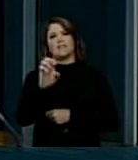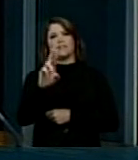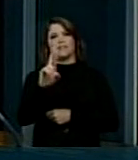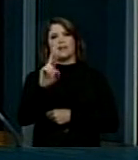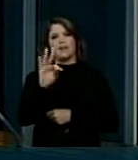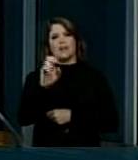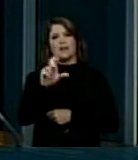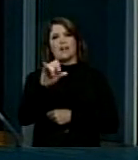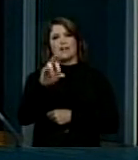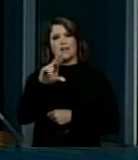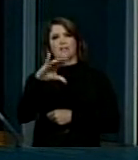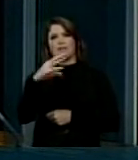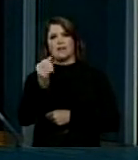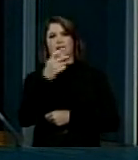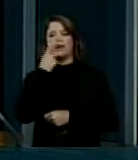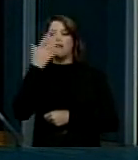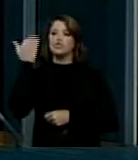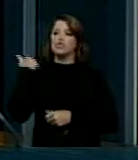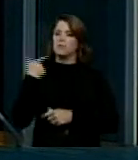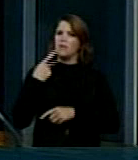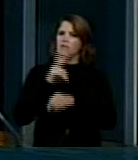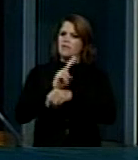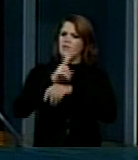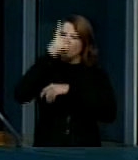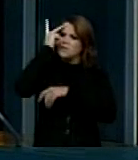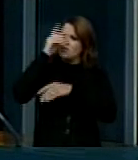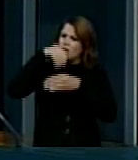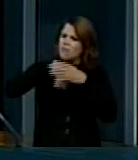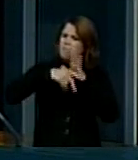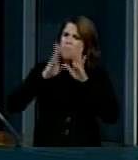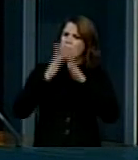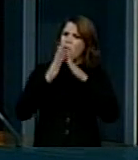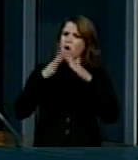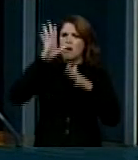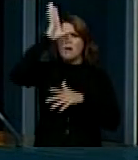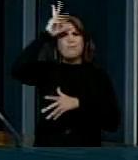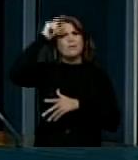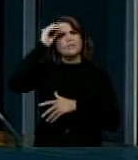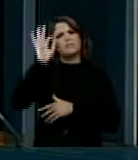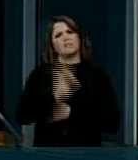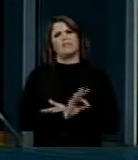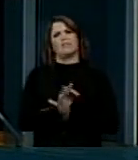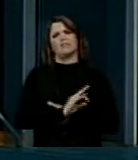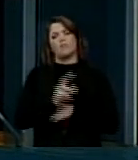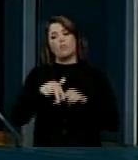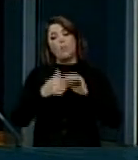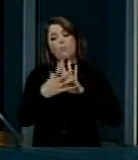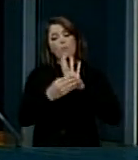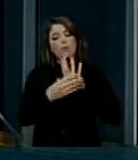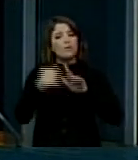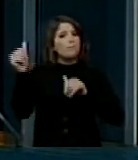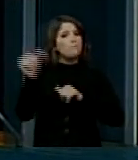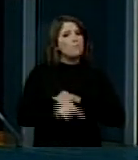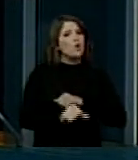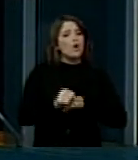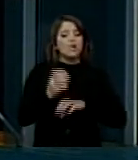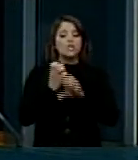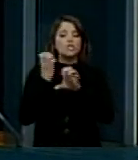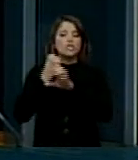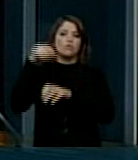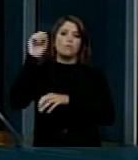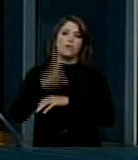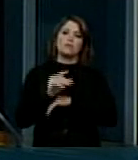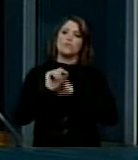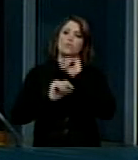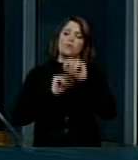servia absolutamente nada para uma Amazônida. Esse modelo ficou ultrapassado e o pior da engenharia no